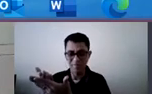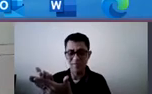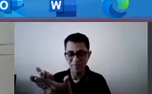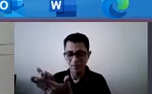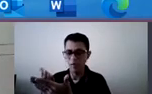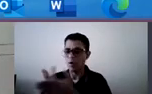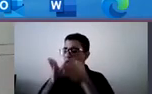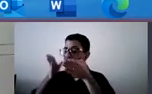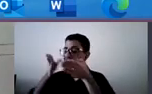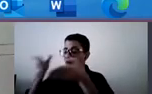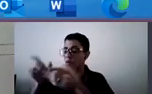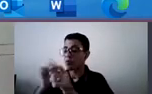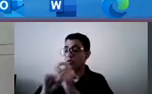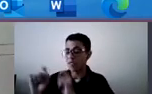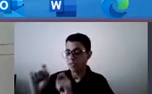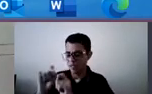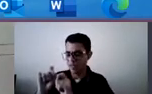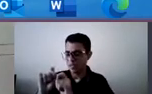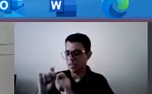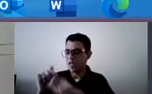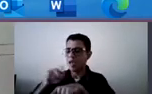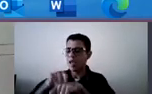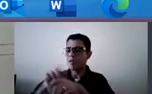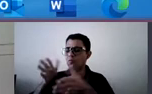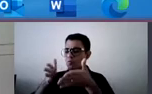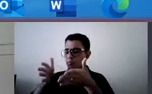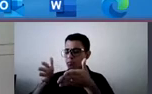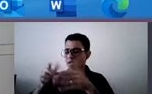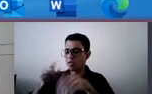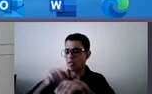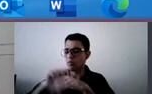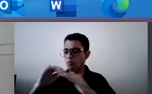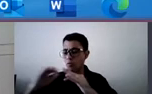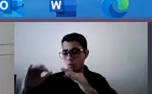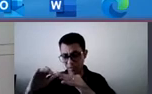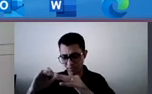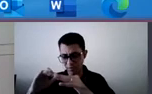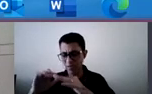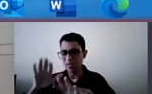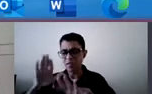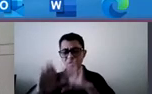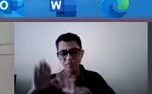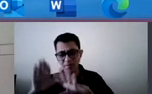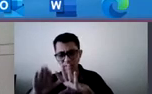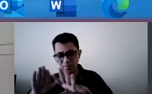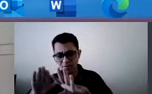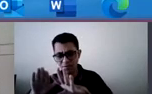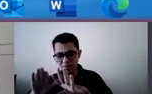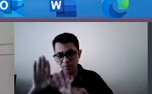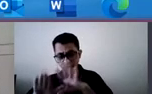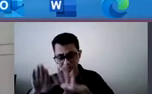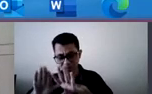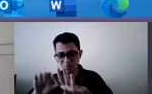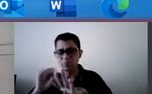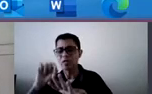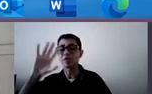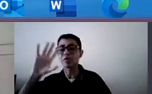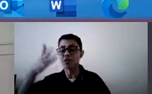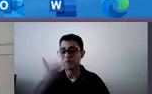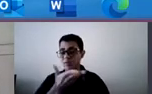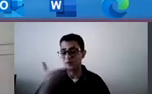o foco, ele é momentâneo, né? Depende daquilo que você está vivendo.